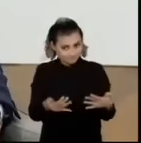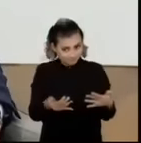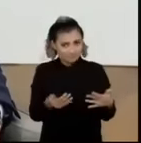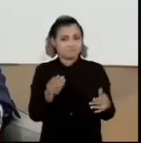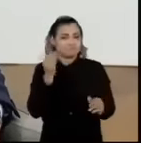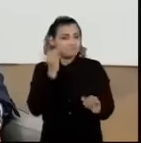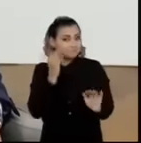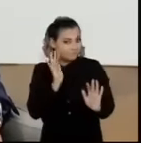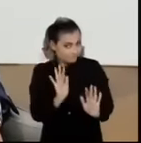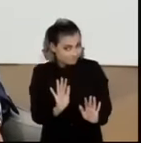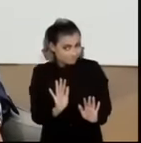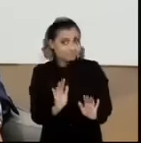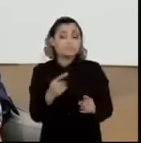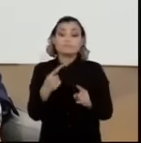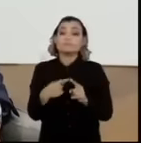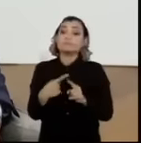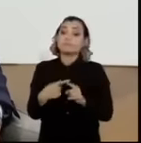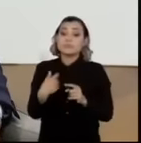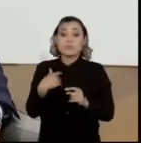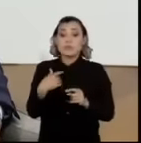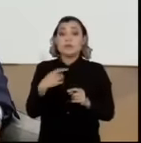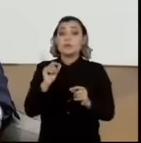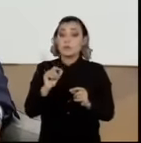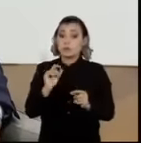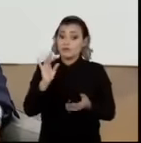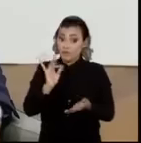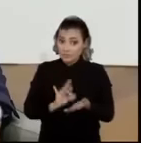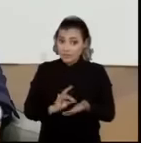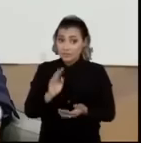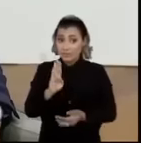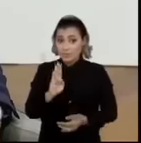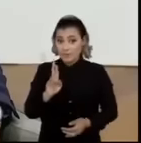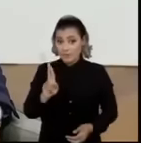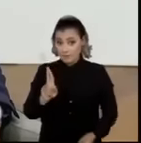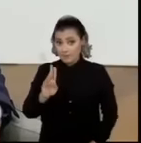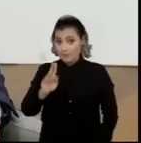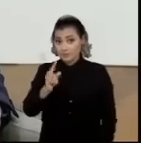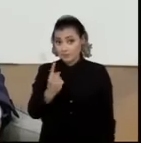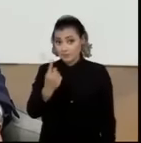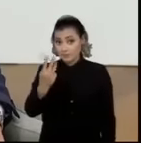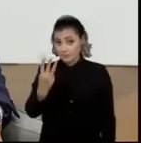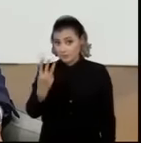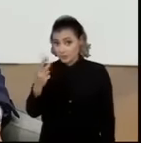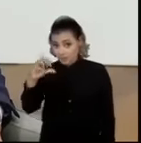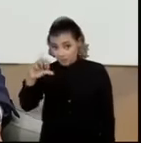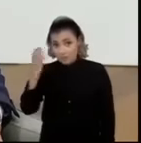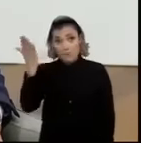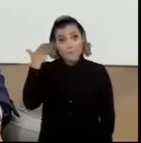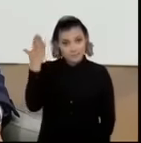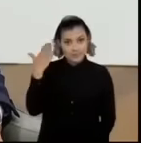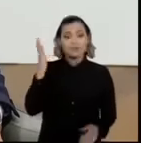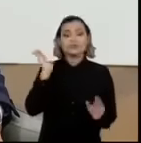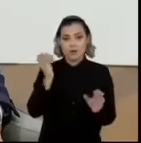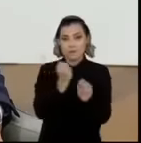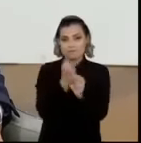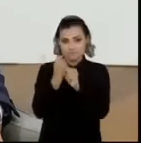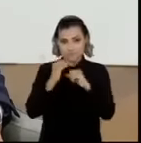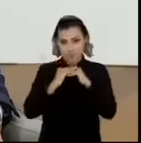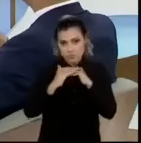um fato não correto, mas, salvo engano, essa BR-319 já foi asfaltada no passado. Mas